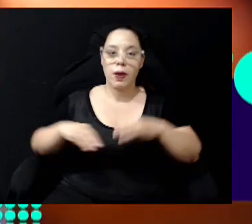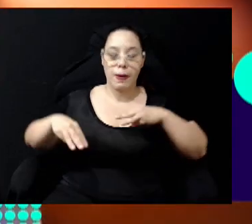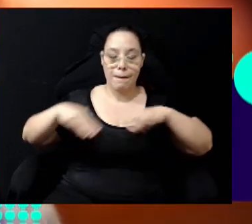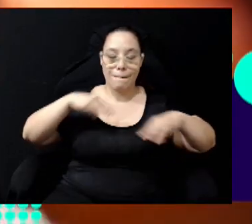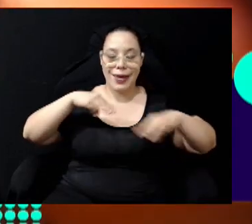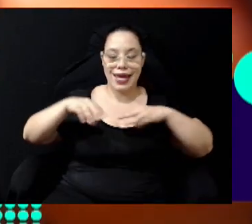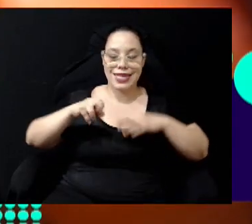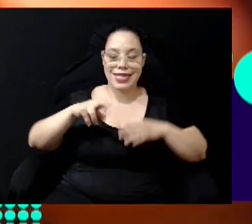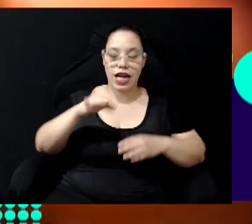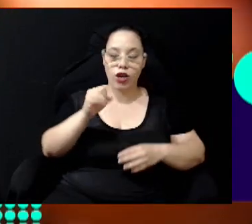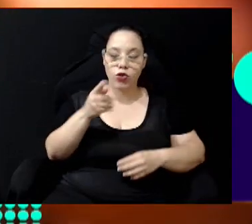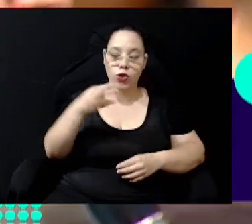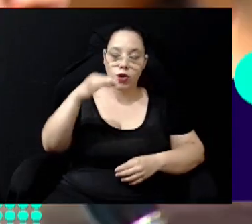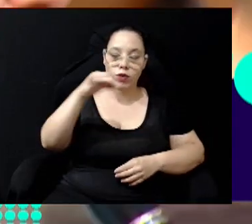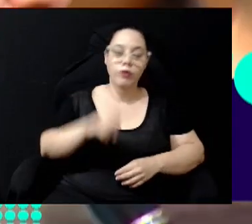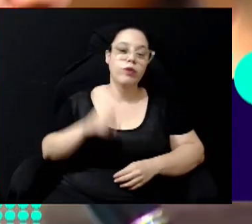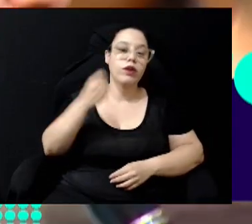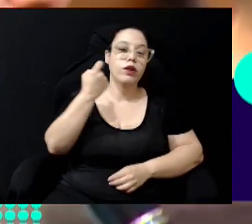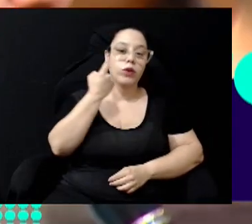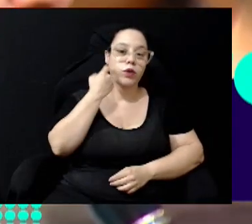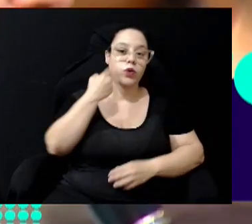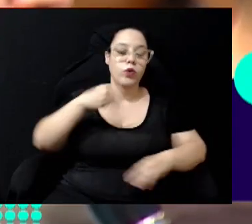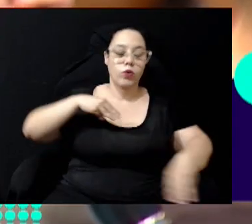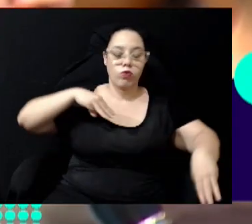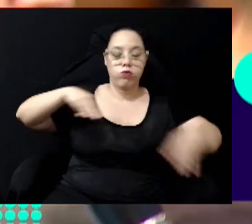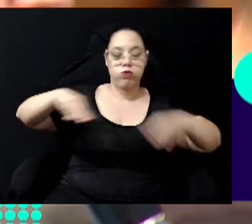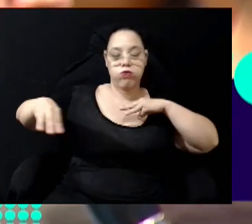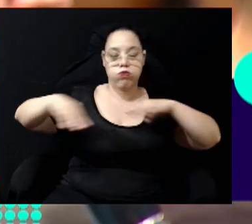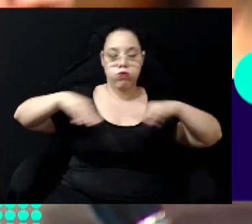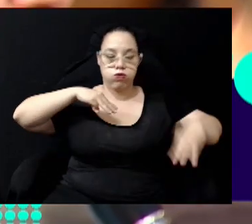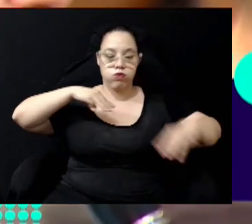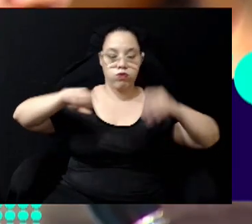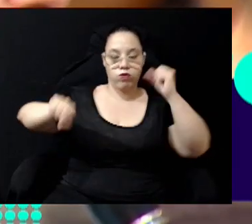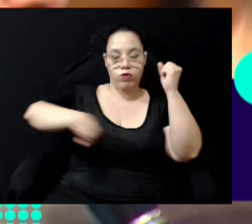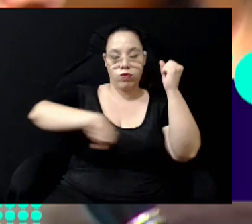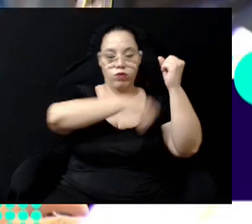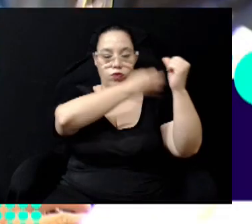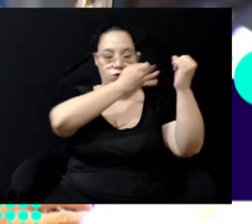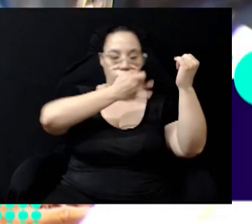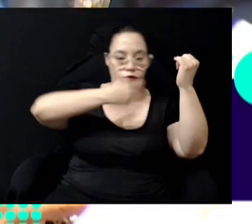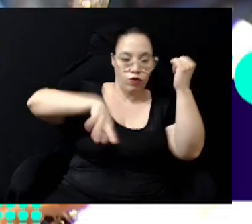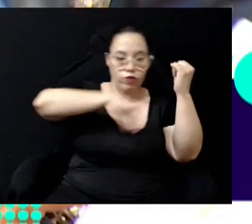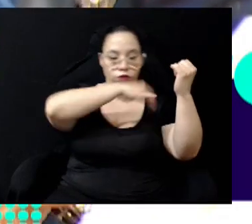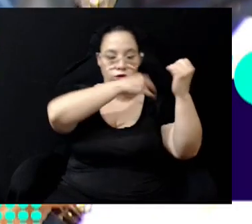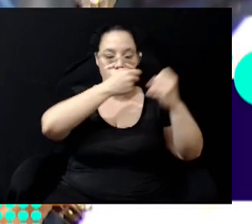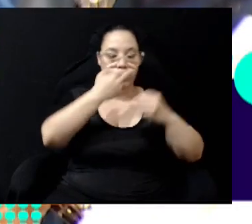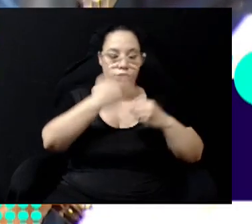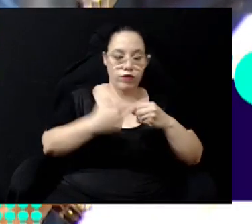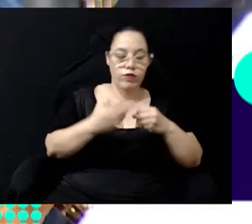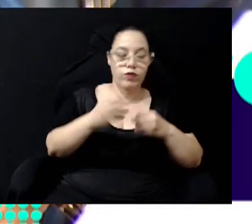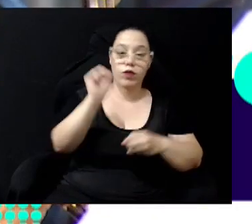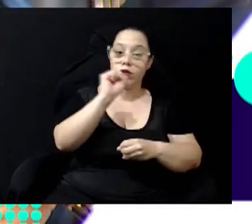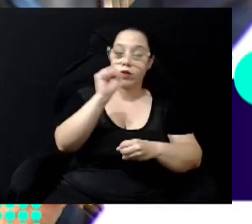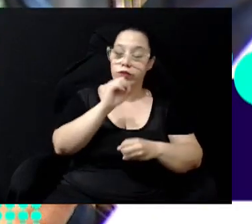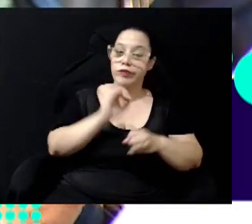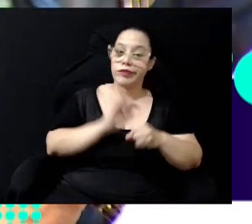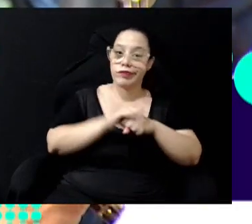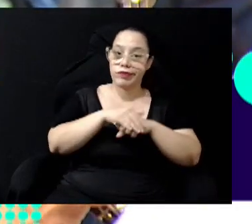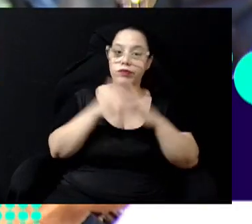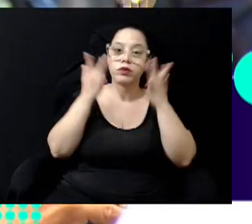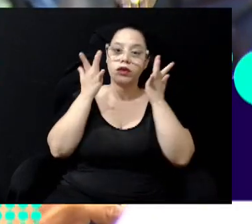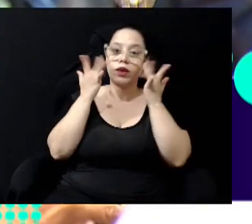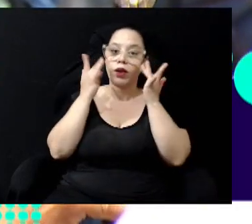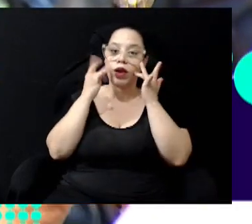Nesta sexta-feira tem concerto da Banda Sinfônica da Unicamp, às 8 da noite no Teatro Castro Mendes,